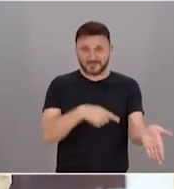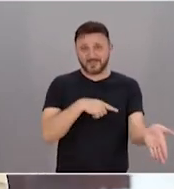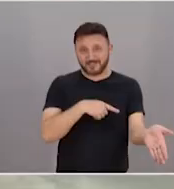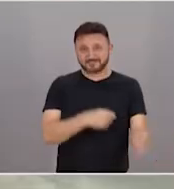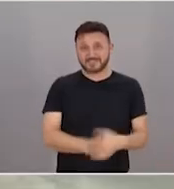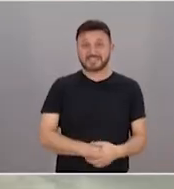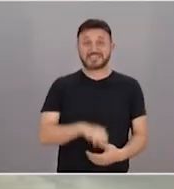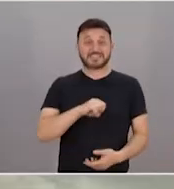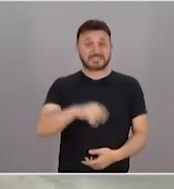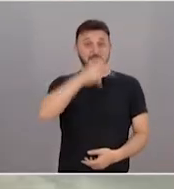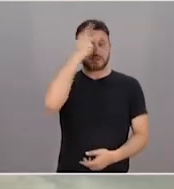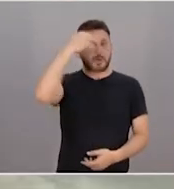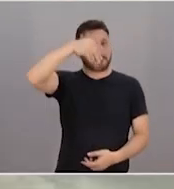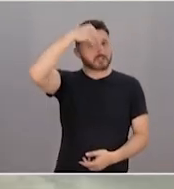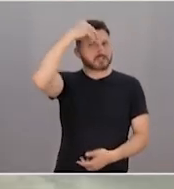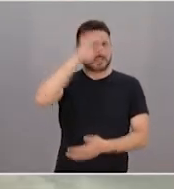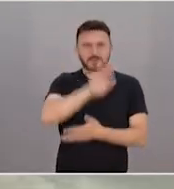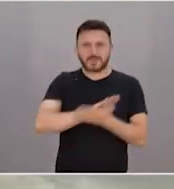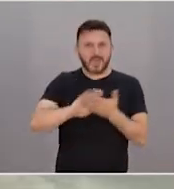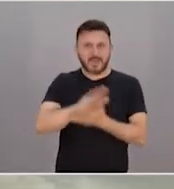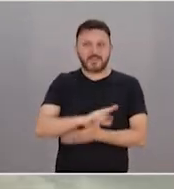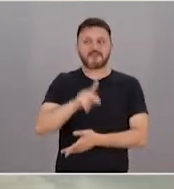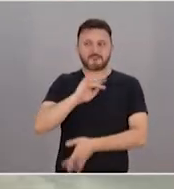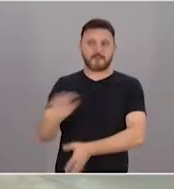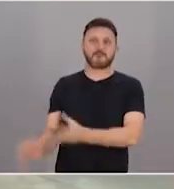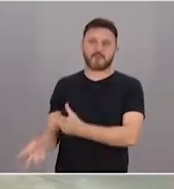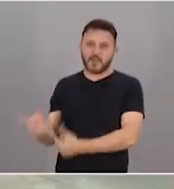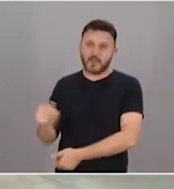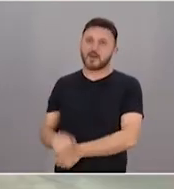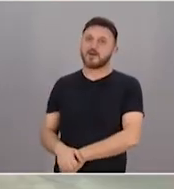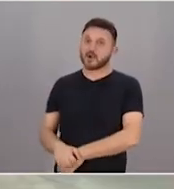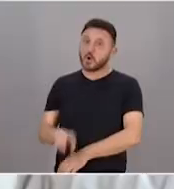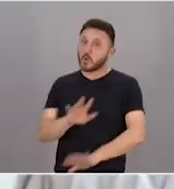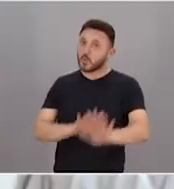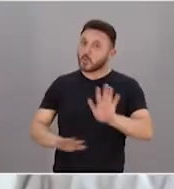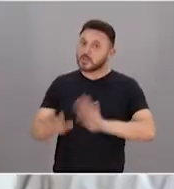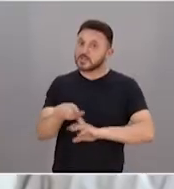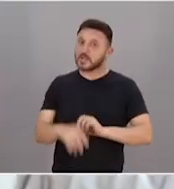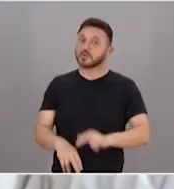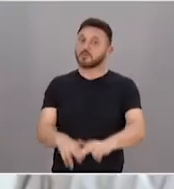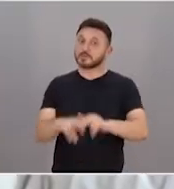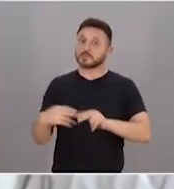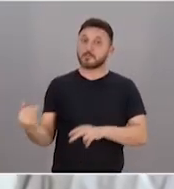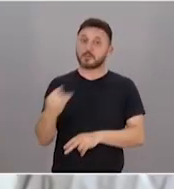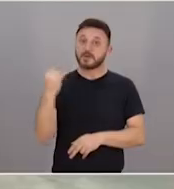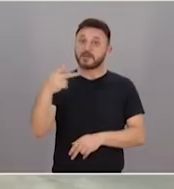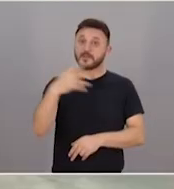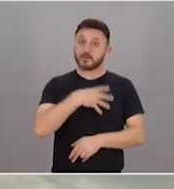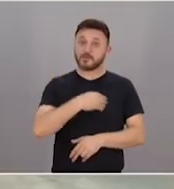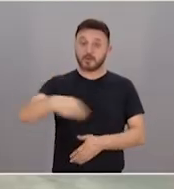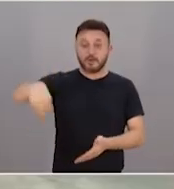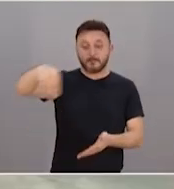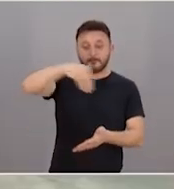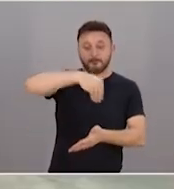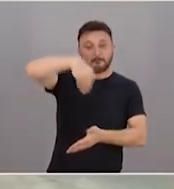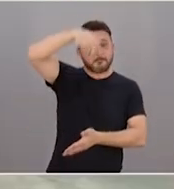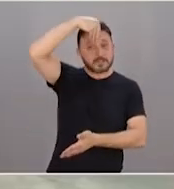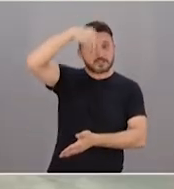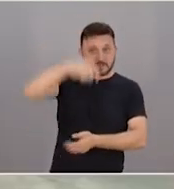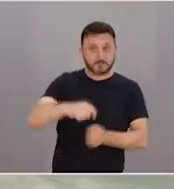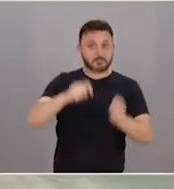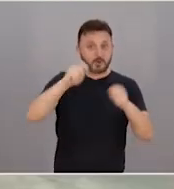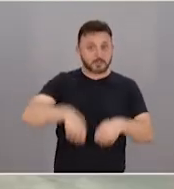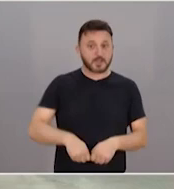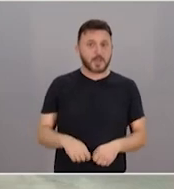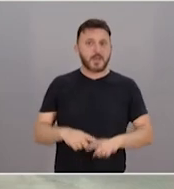E ele diz: eu darei sinais. E eu vejo que nós vivemos sinais e prodígios, mas ninguém pode ir atrás de Jesus só